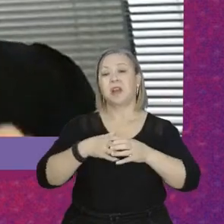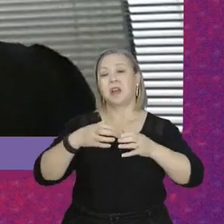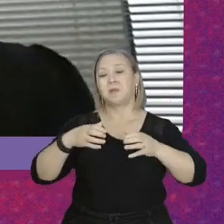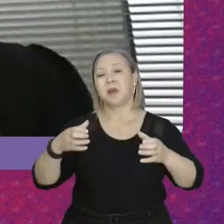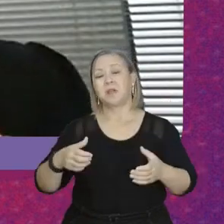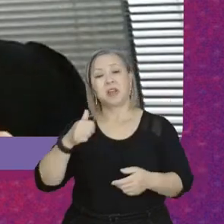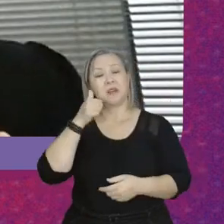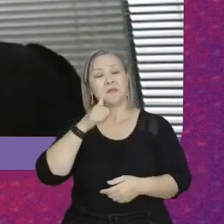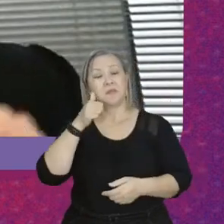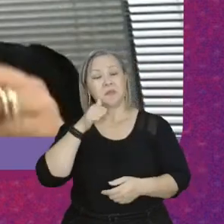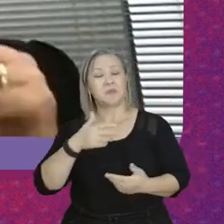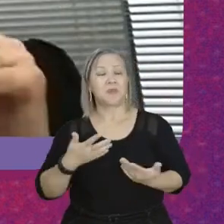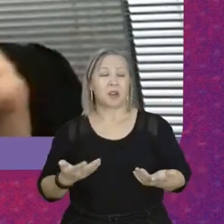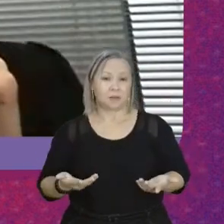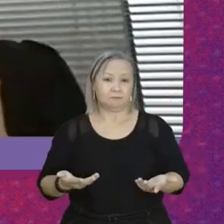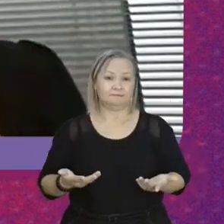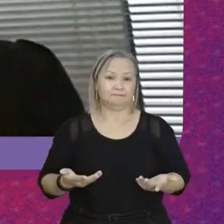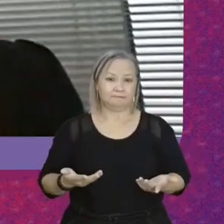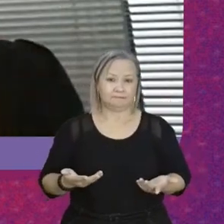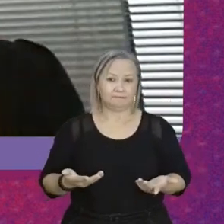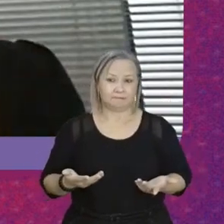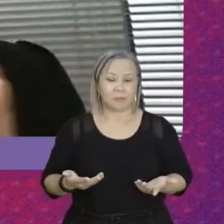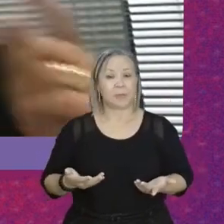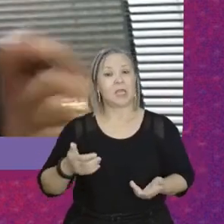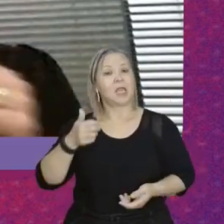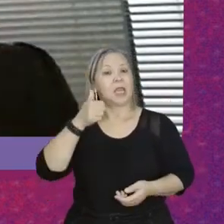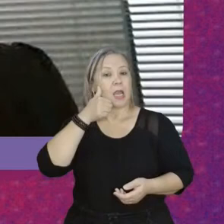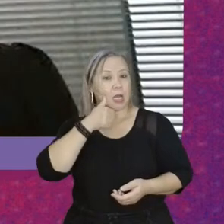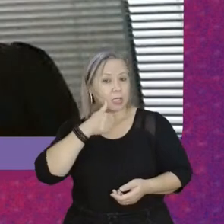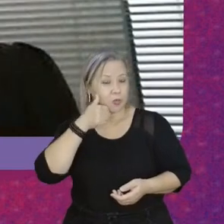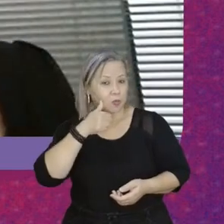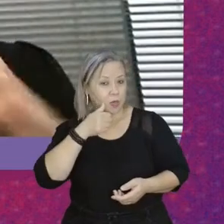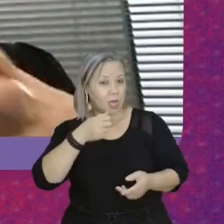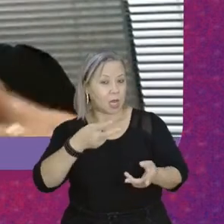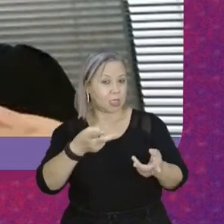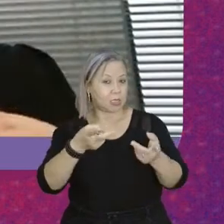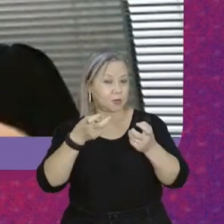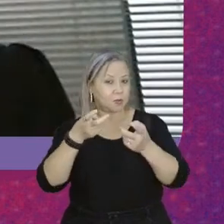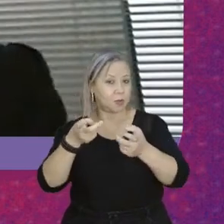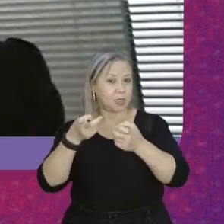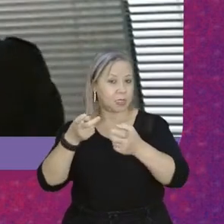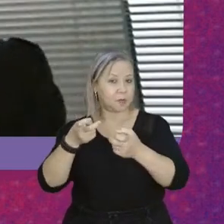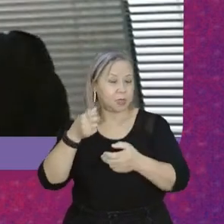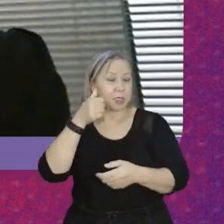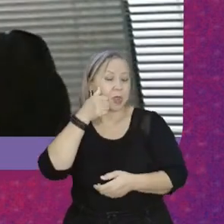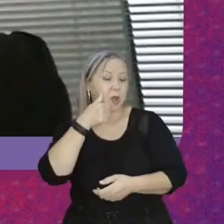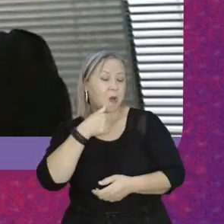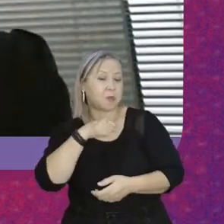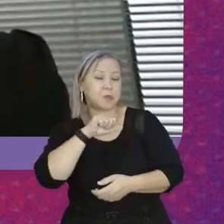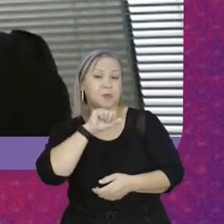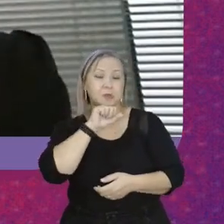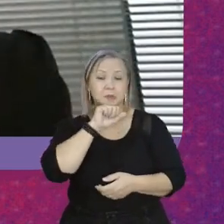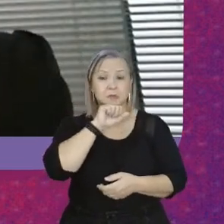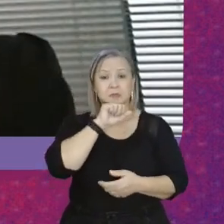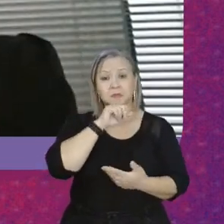por mulheres, né? E as mulheres vistas, né, como naturalmente